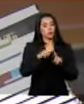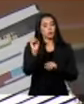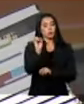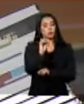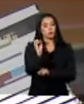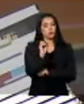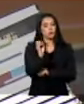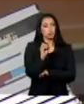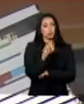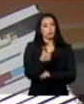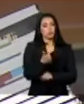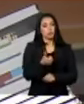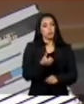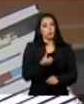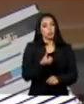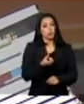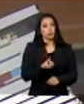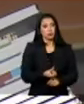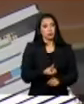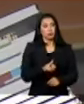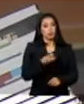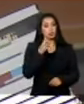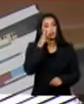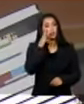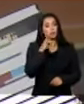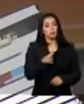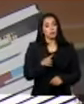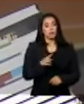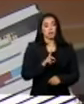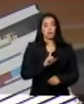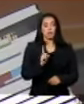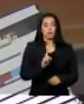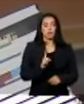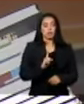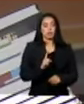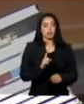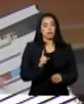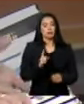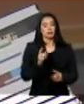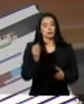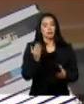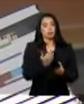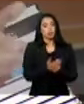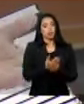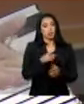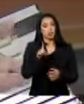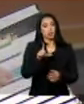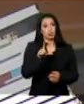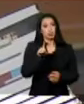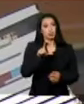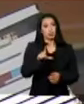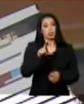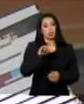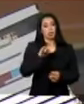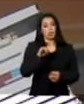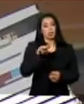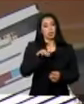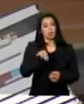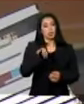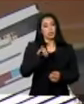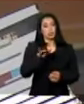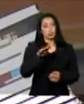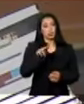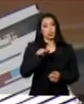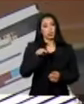2016, deixou de implementar liminar, oportunidade na qual fiquei vencido,